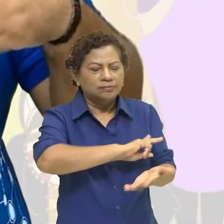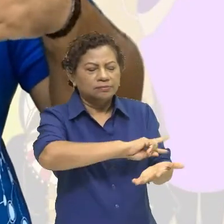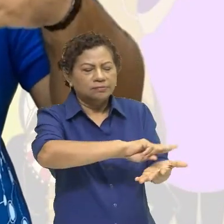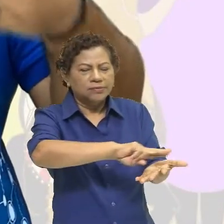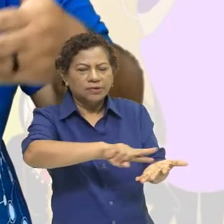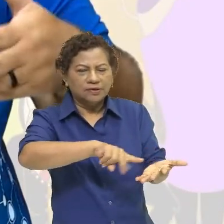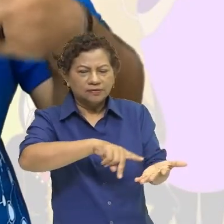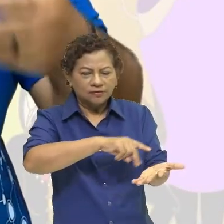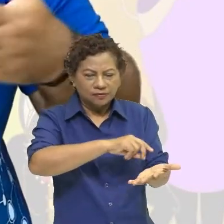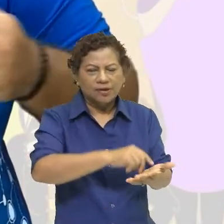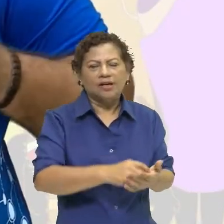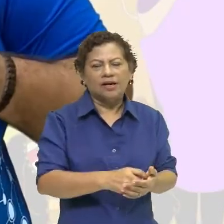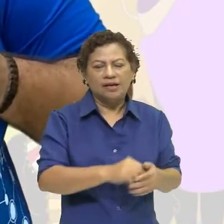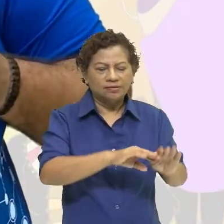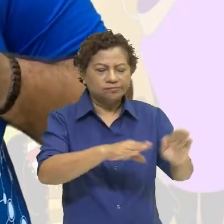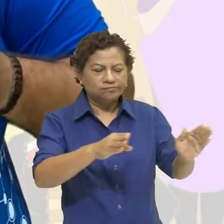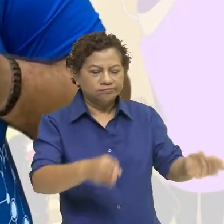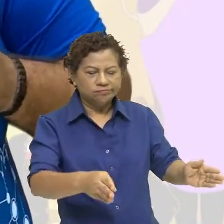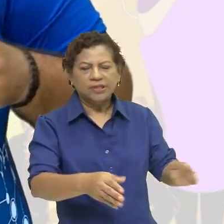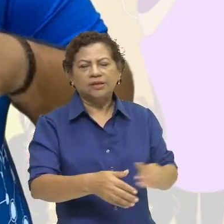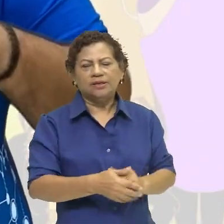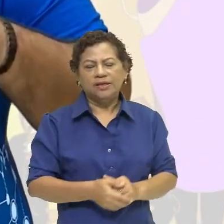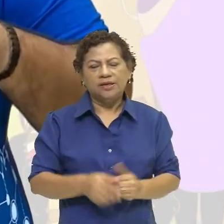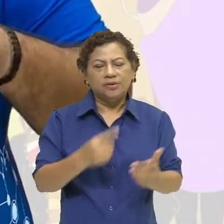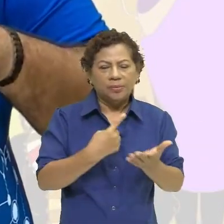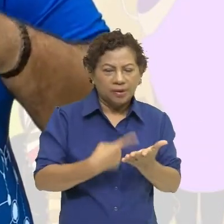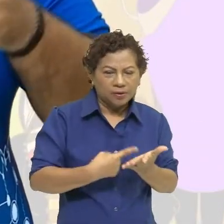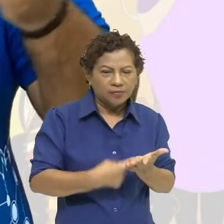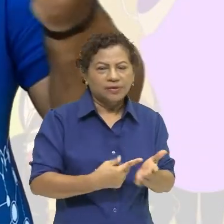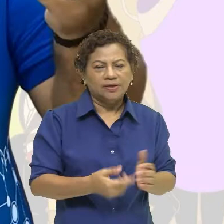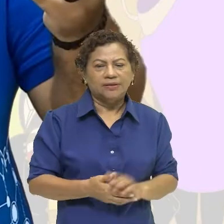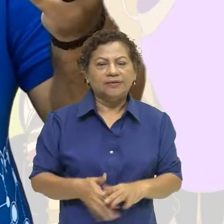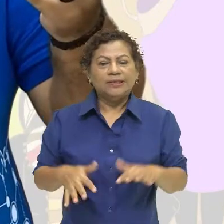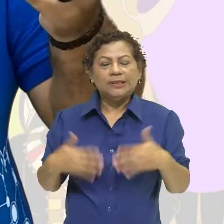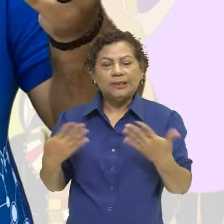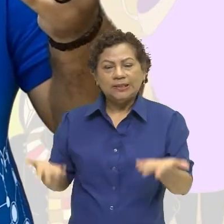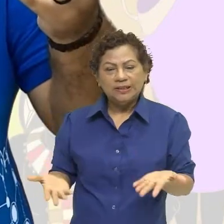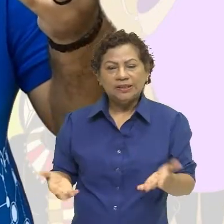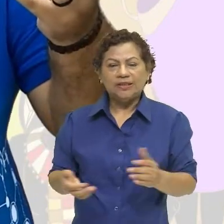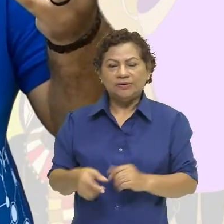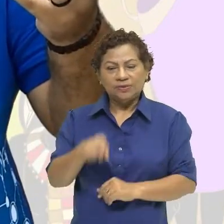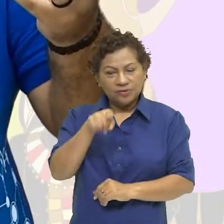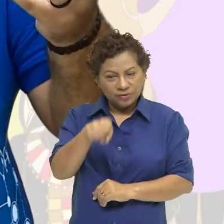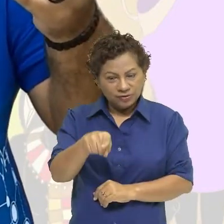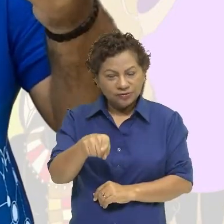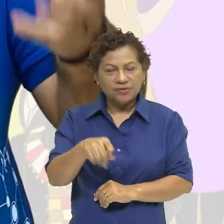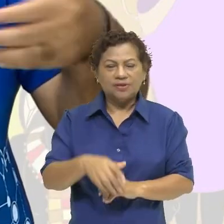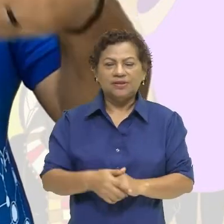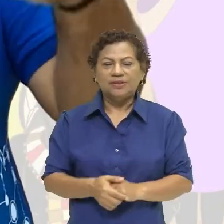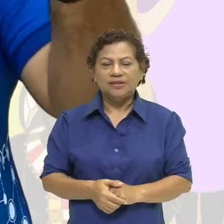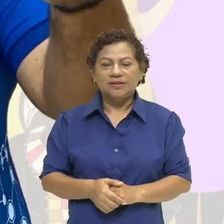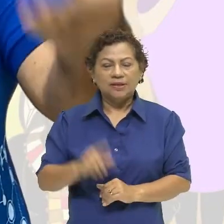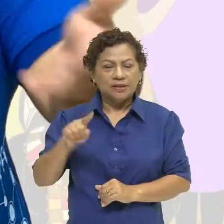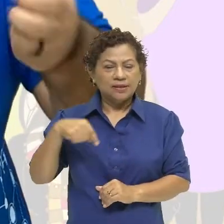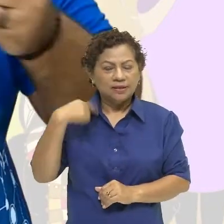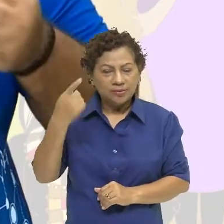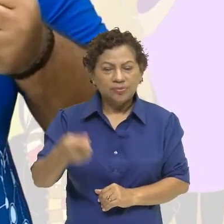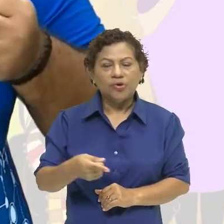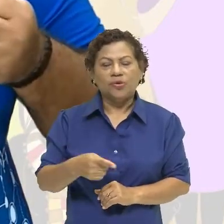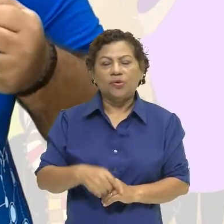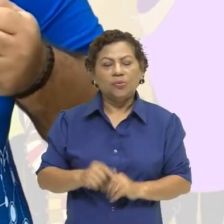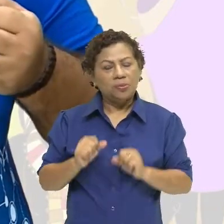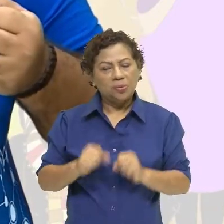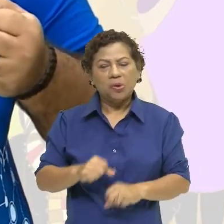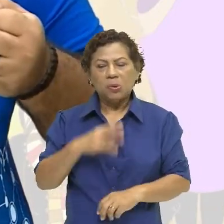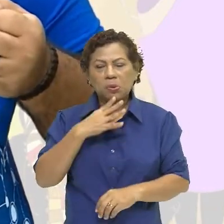os membros da comunidade convidados. Então, quero te desejar que você possa depois aprofundar um pouquinho mais sobre